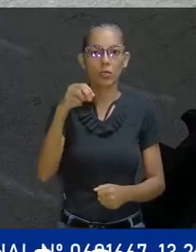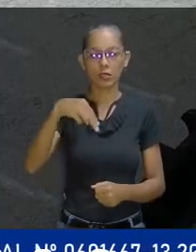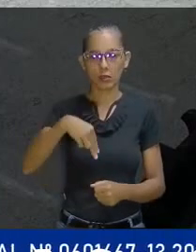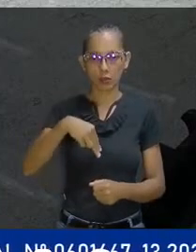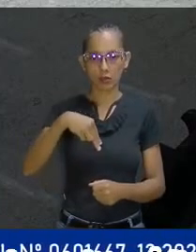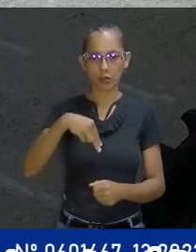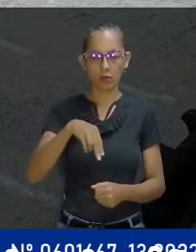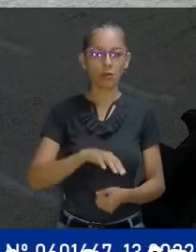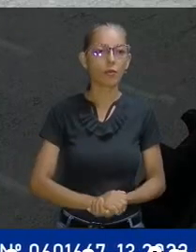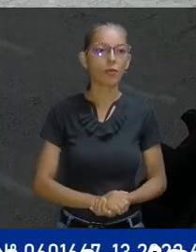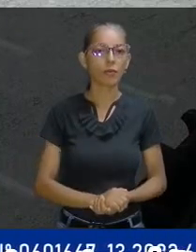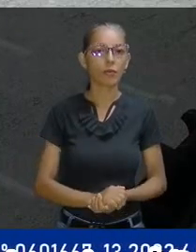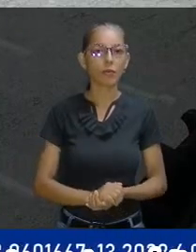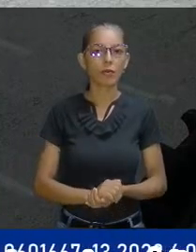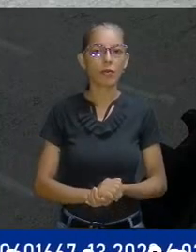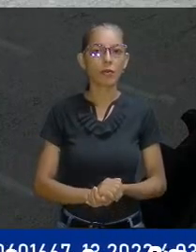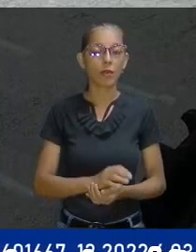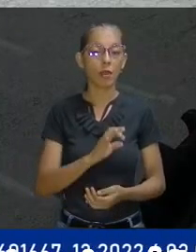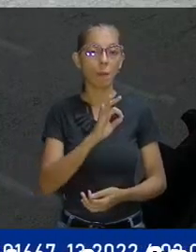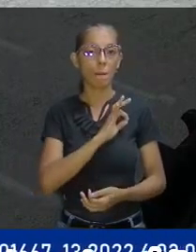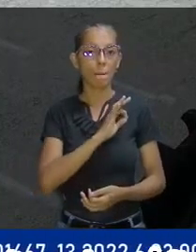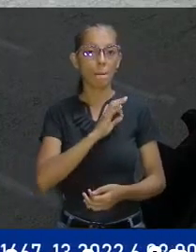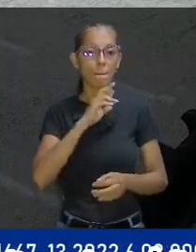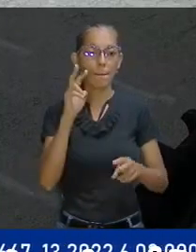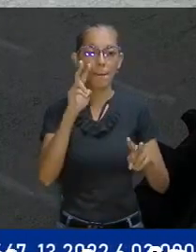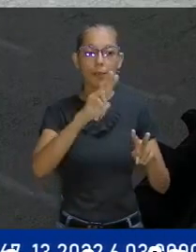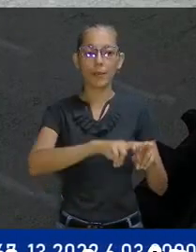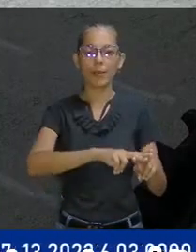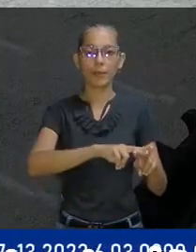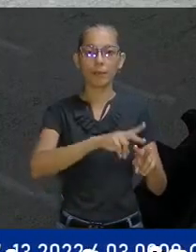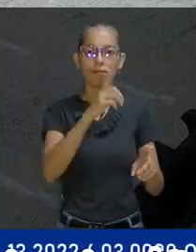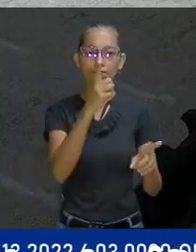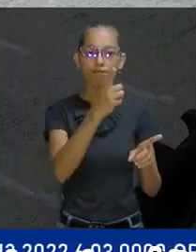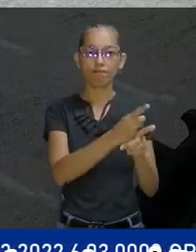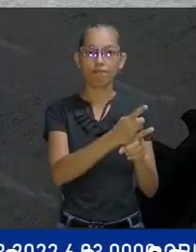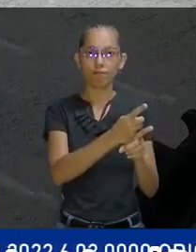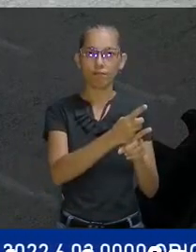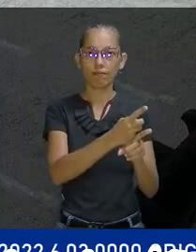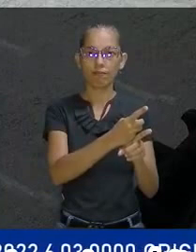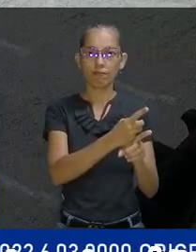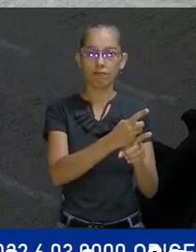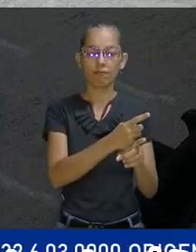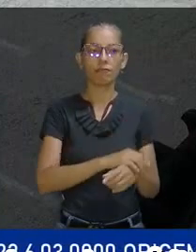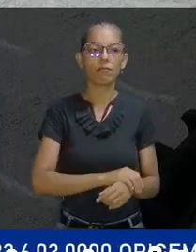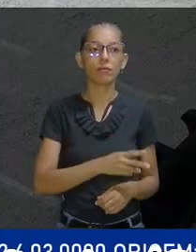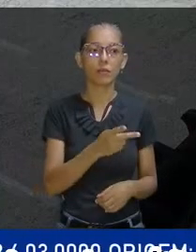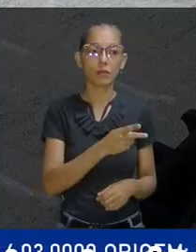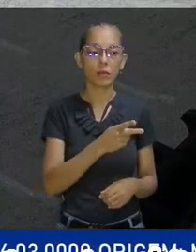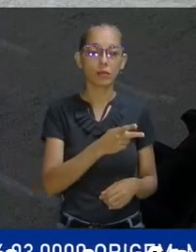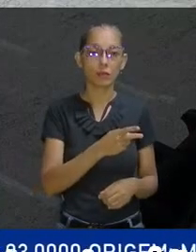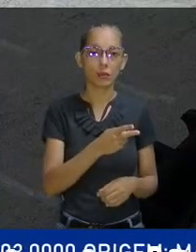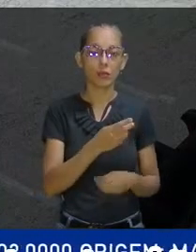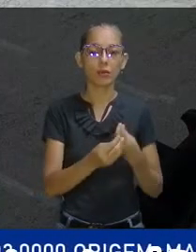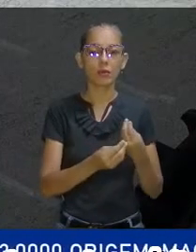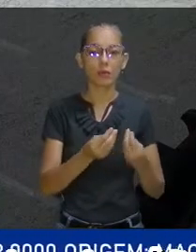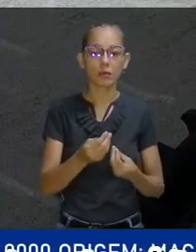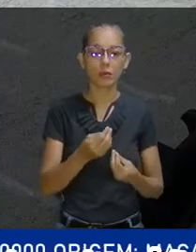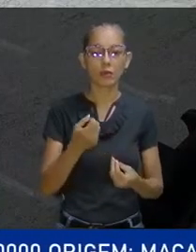foi detido pela Polícia Rodoviária Federal, dando ensejo ao inquérito policial número